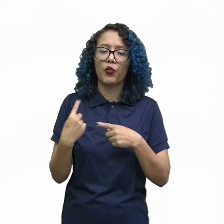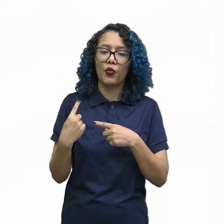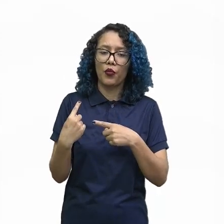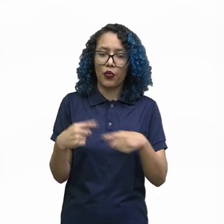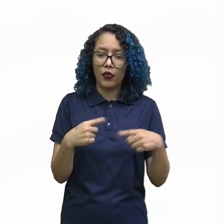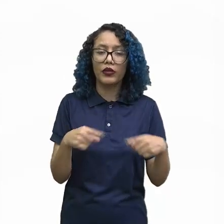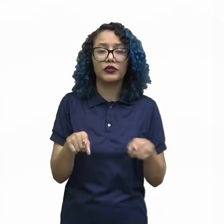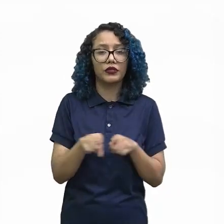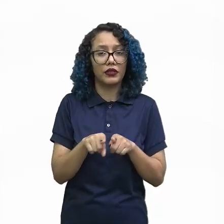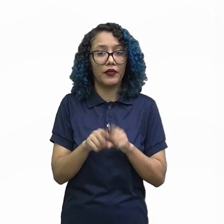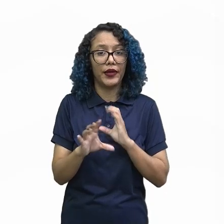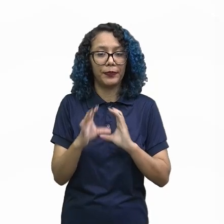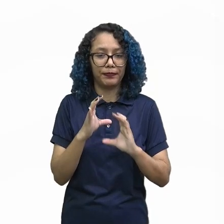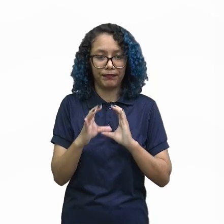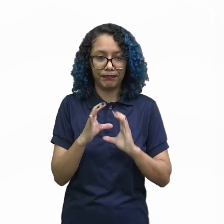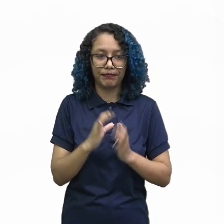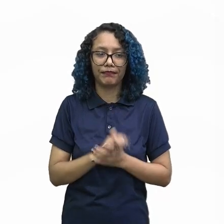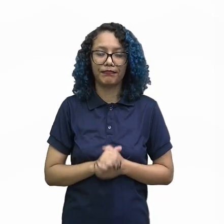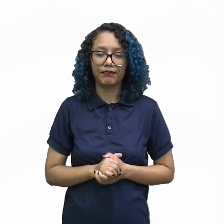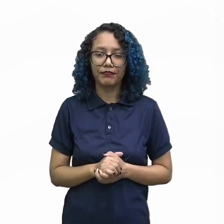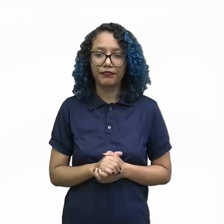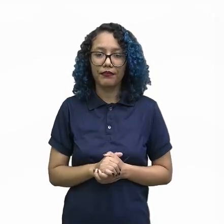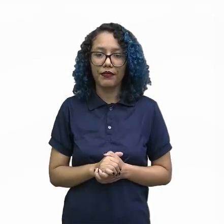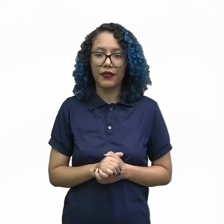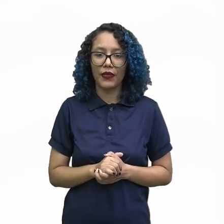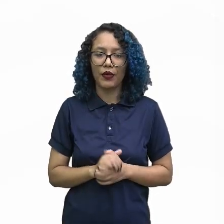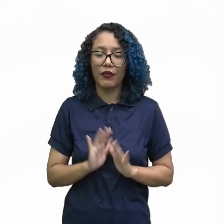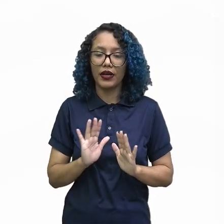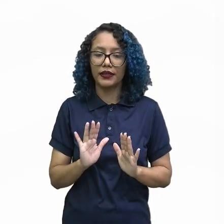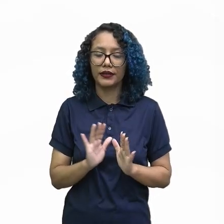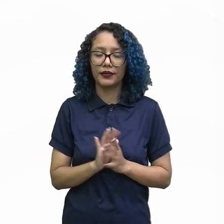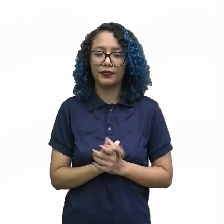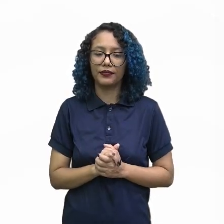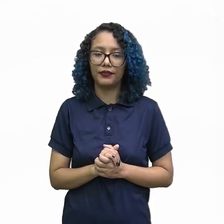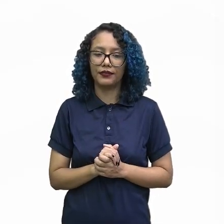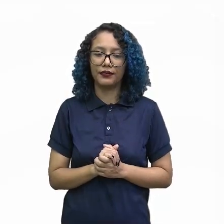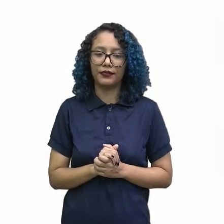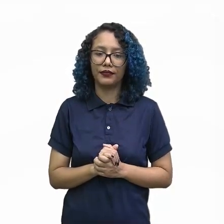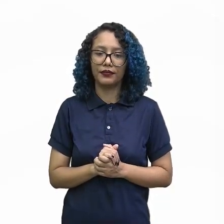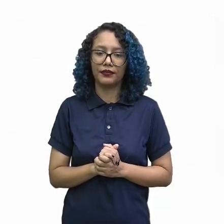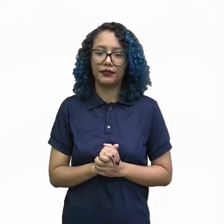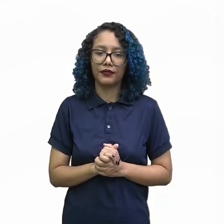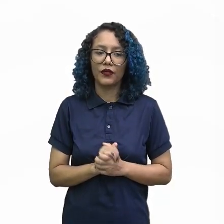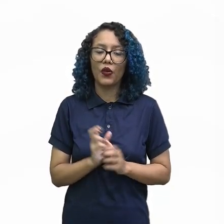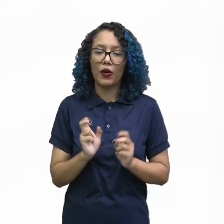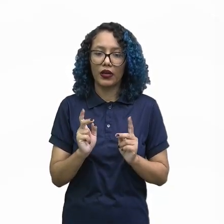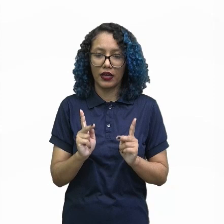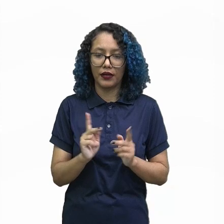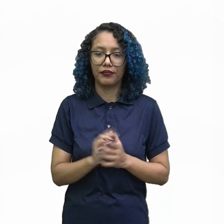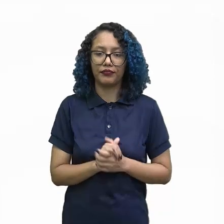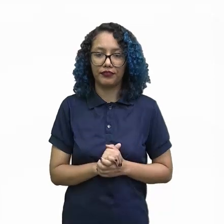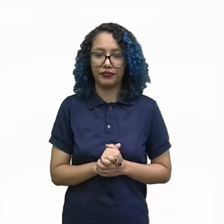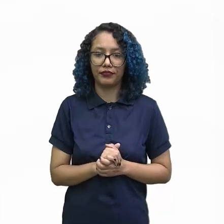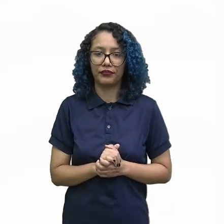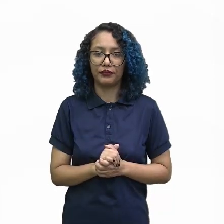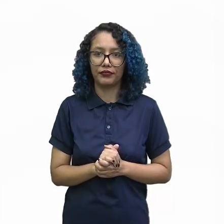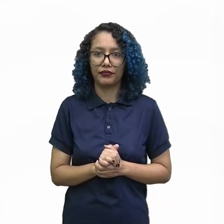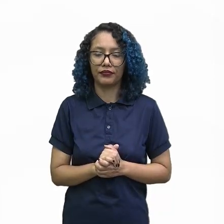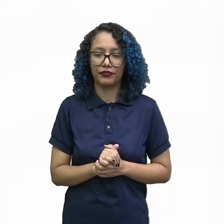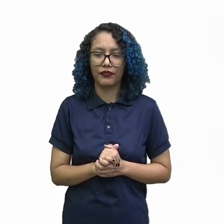político, comunicativo. Porém, apesar de todas essas, a gente vai